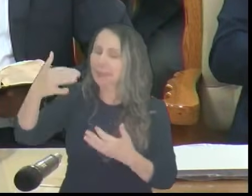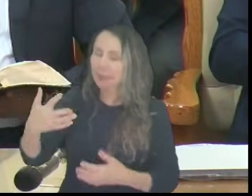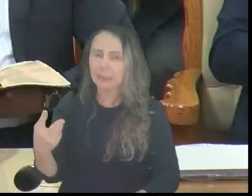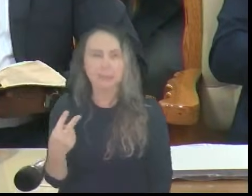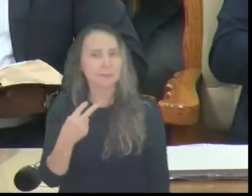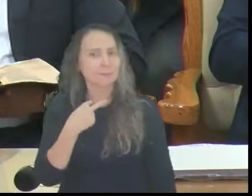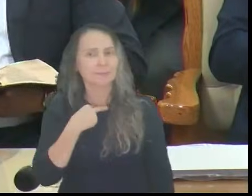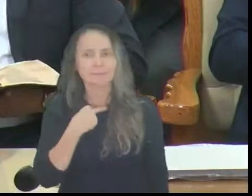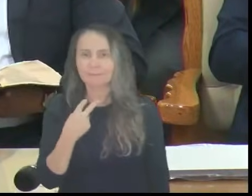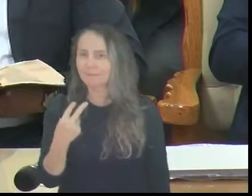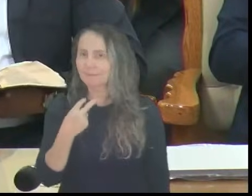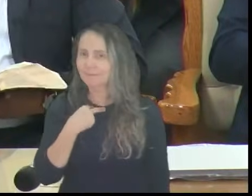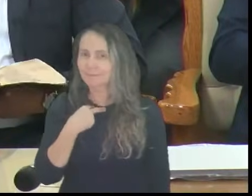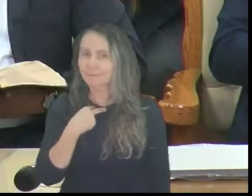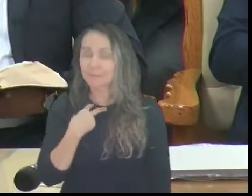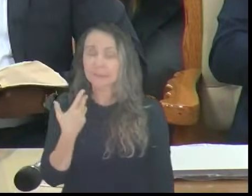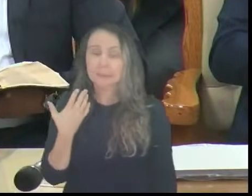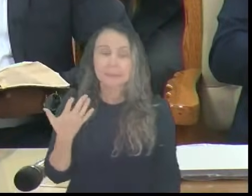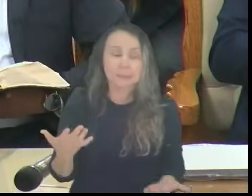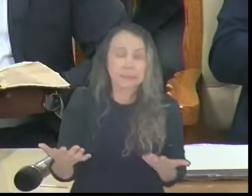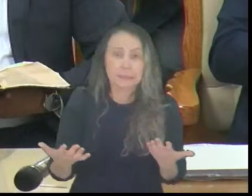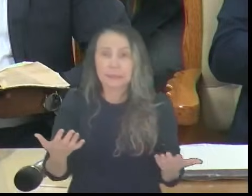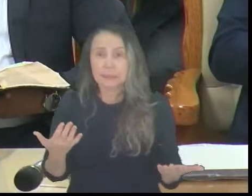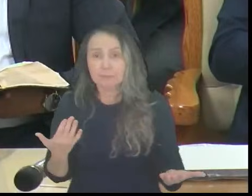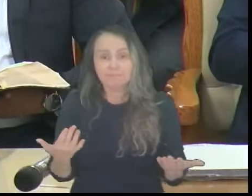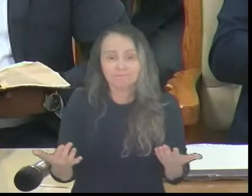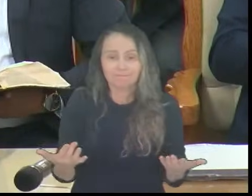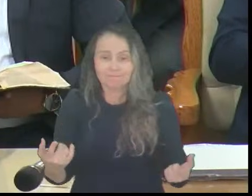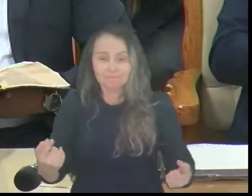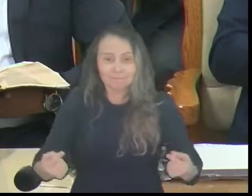Irmão, nós estamos numa encruzilhada.